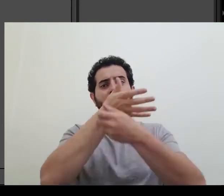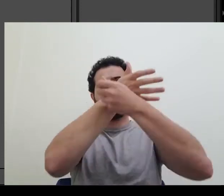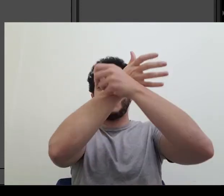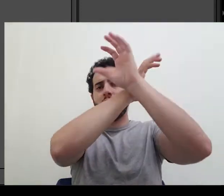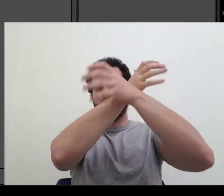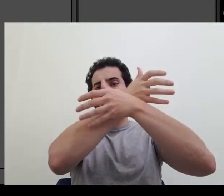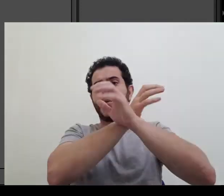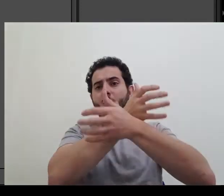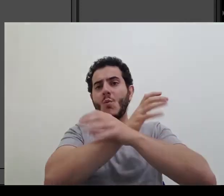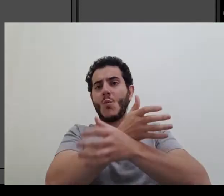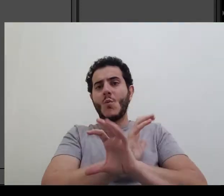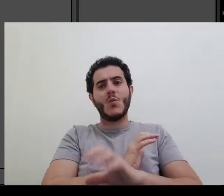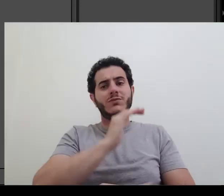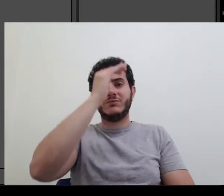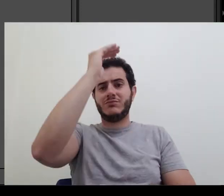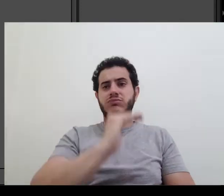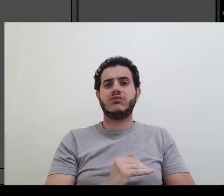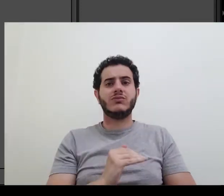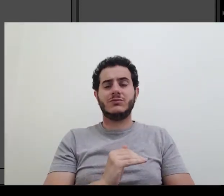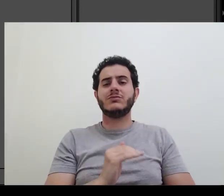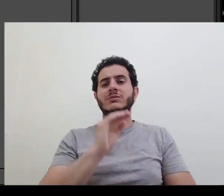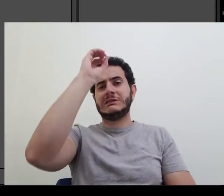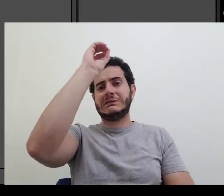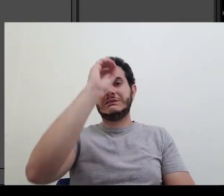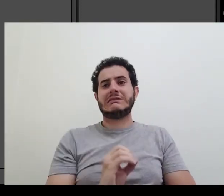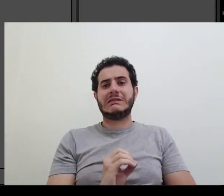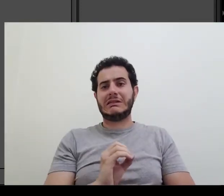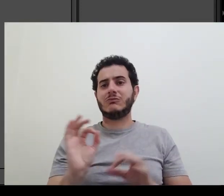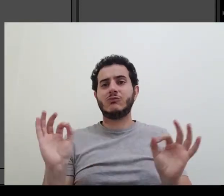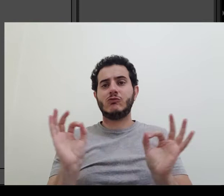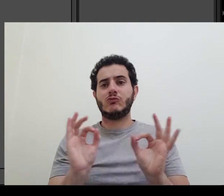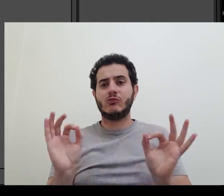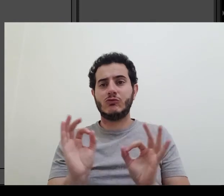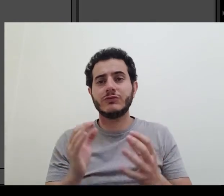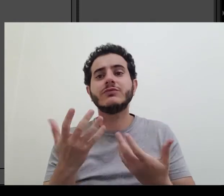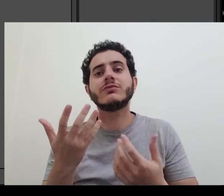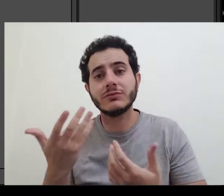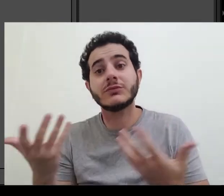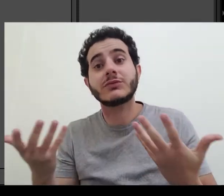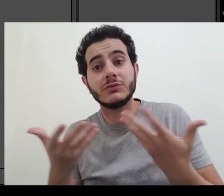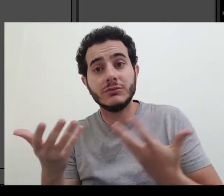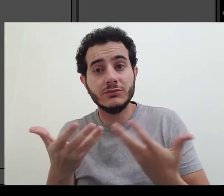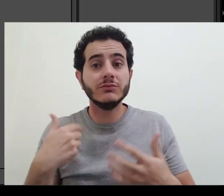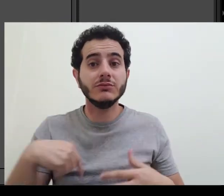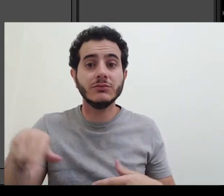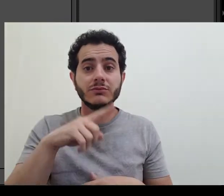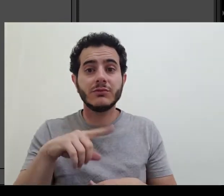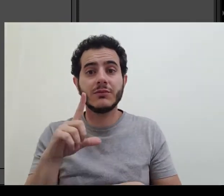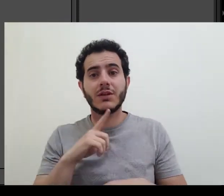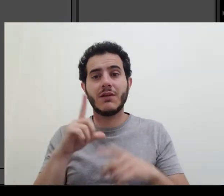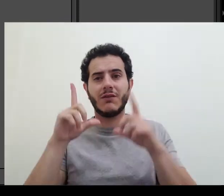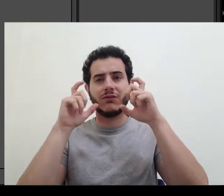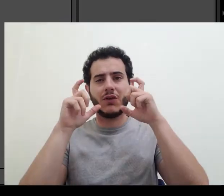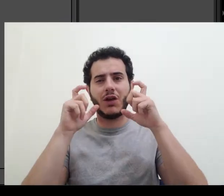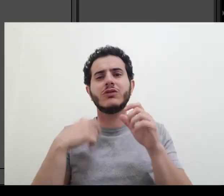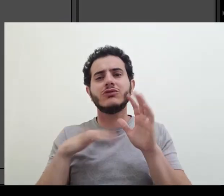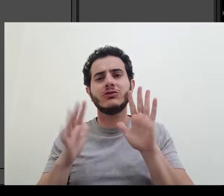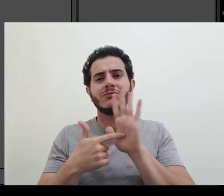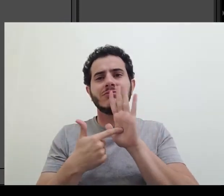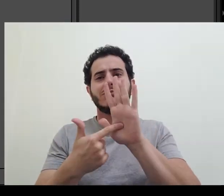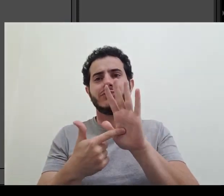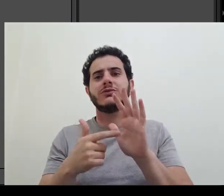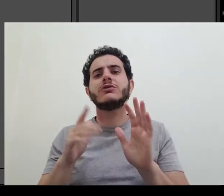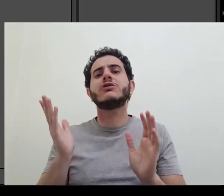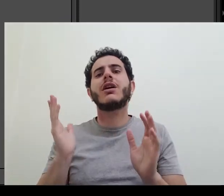também. Então dessa forma eu acabei de criar um novo catálogo. Aquele catálogo com 50 mil fotos que eu mostrei para vocês agora, ele continua existindo, mas ele